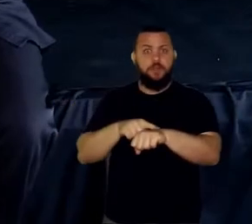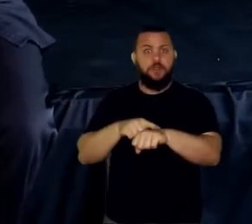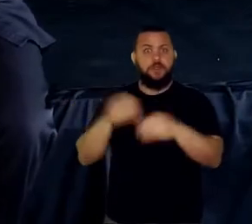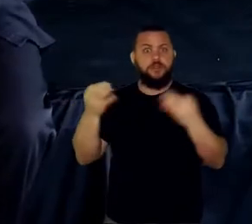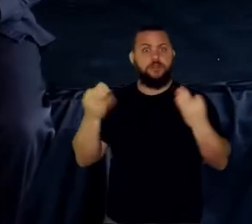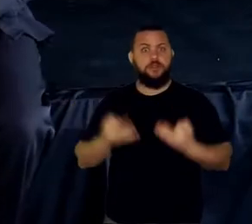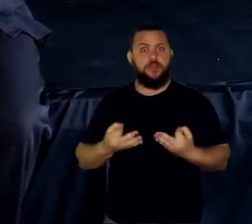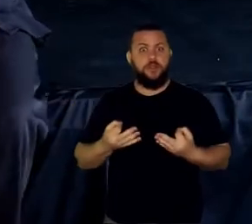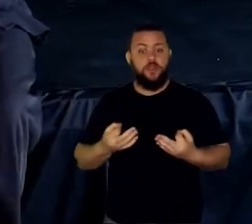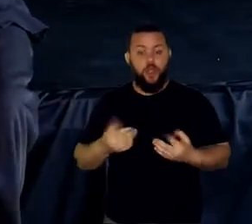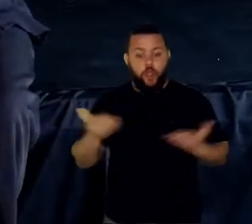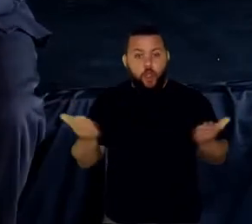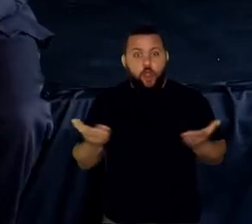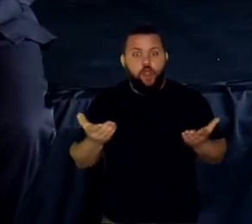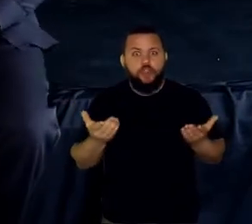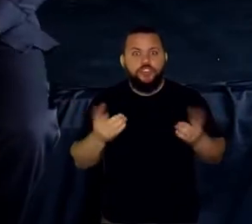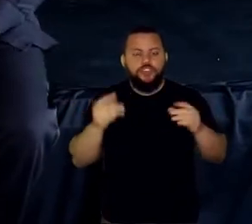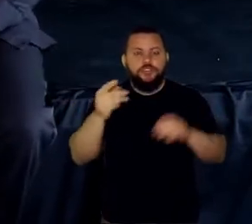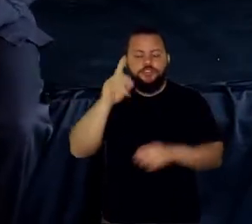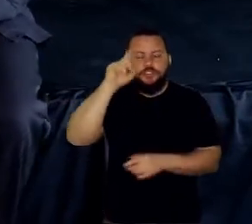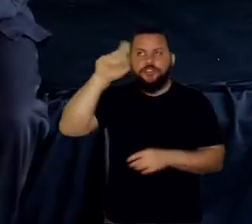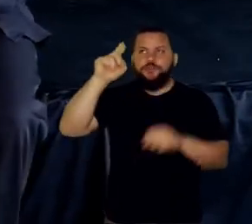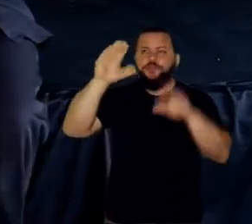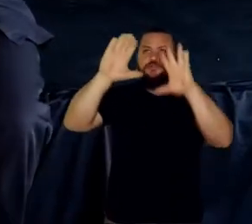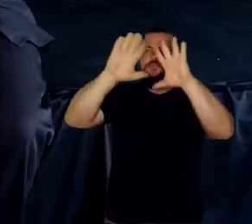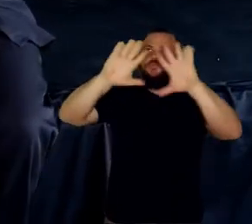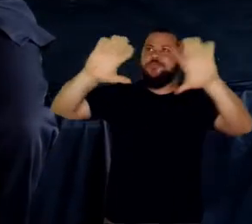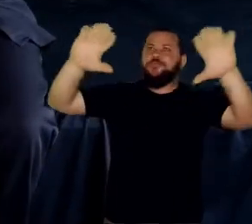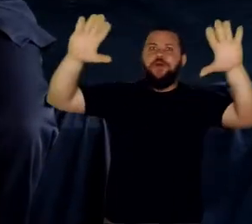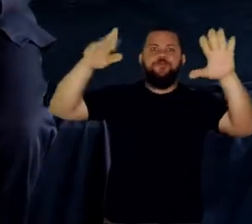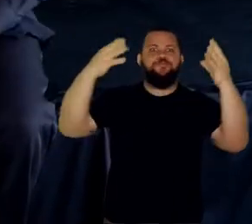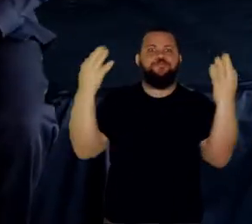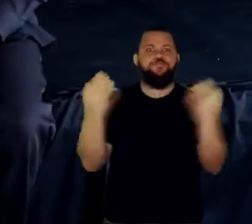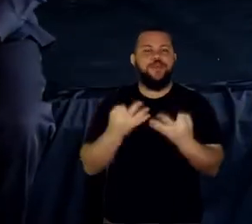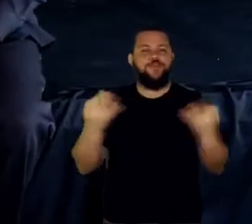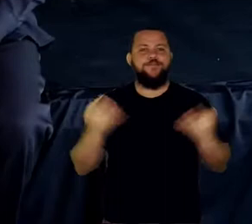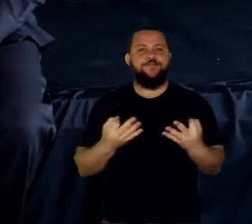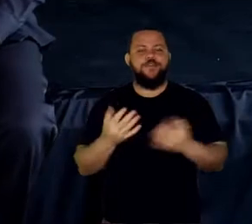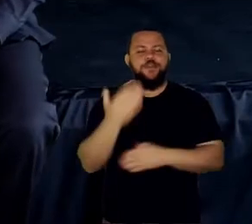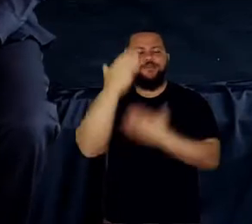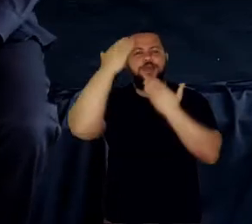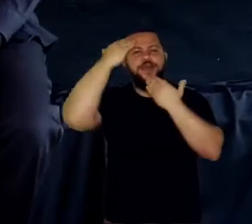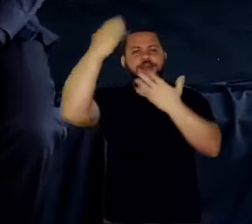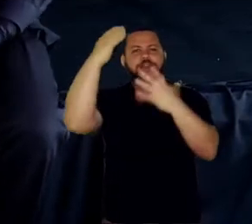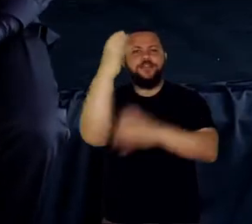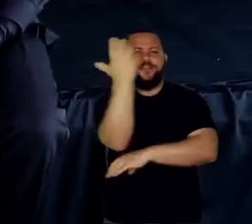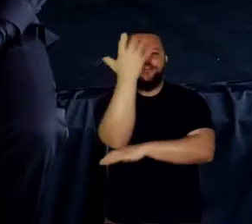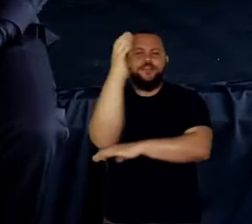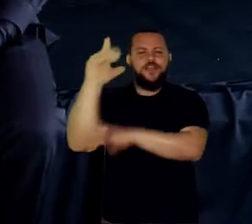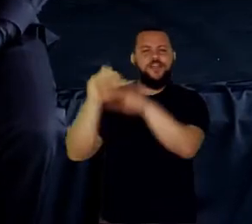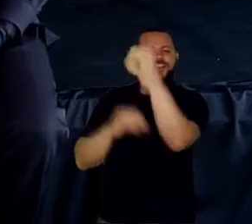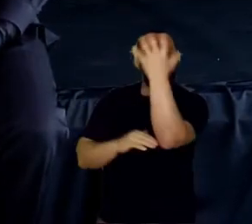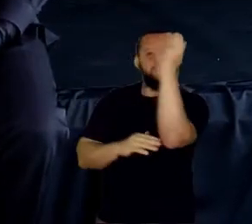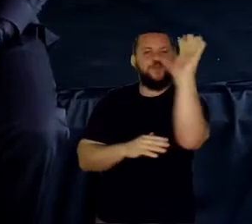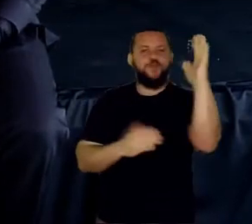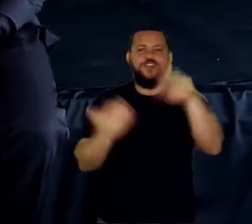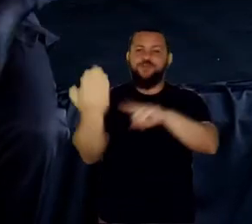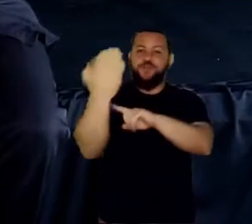dia perfeito. Isso. Então nós vamos agradecer a natureza que está nos ajudando hoje.